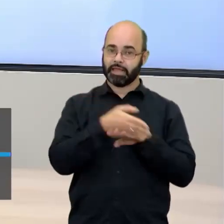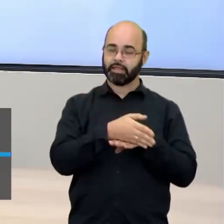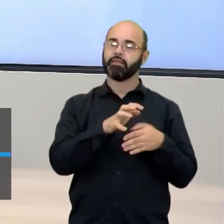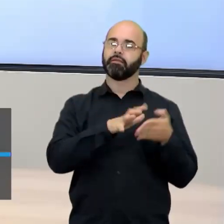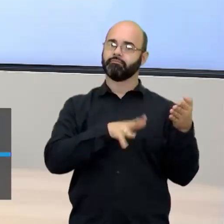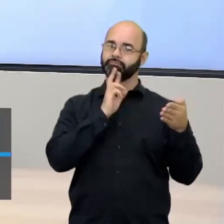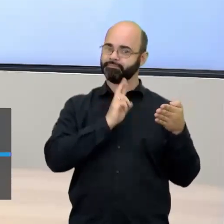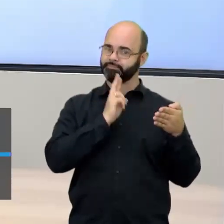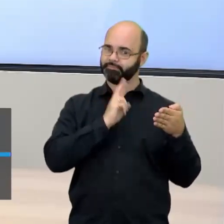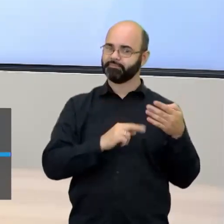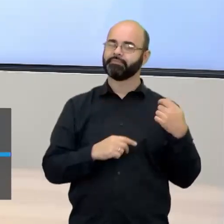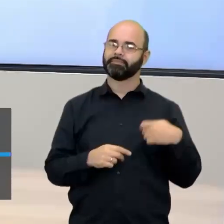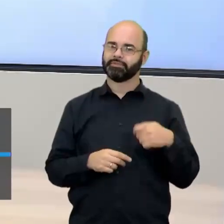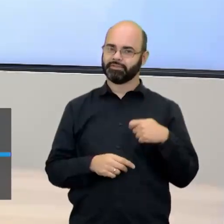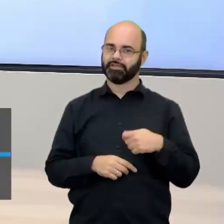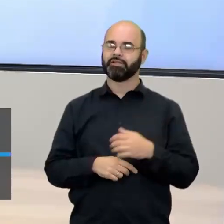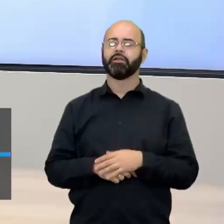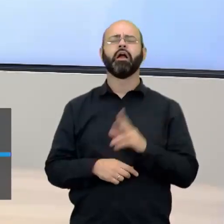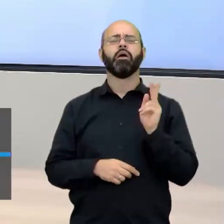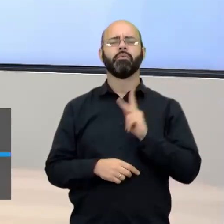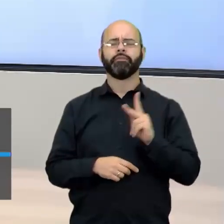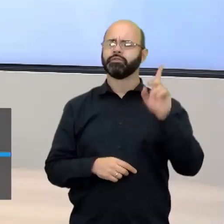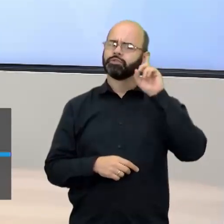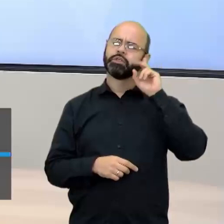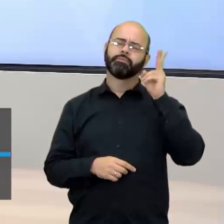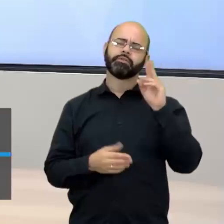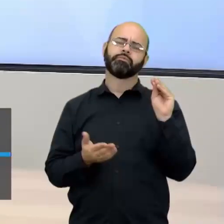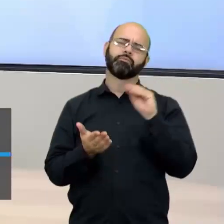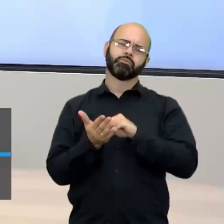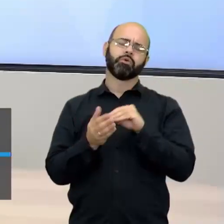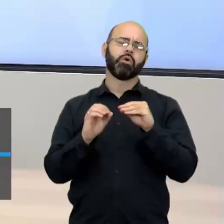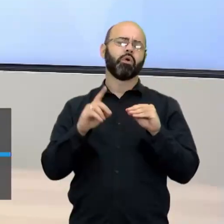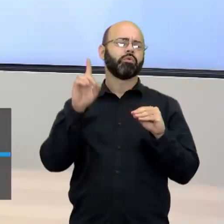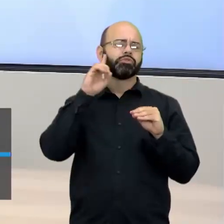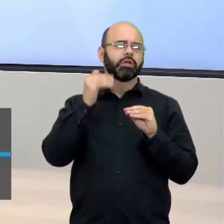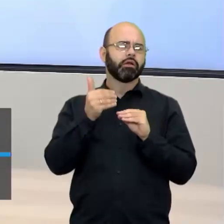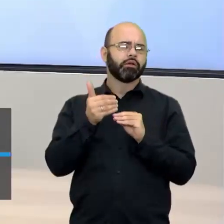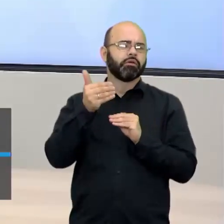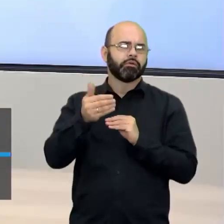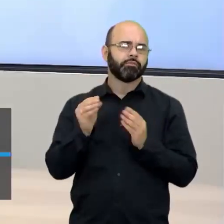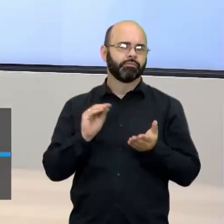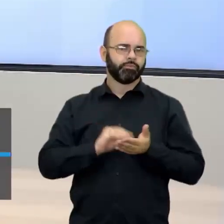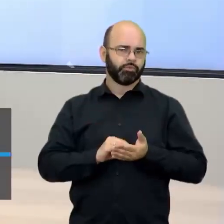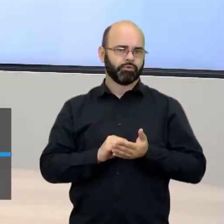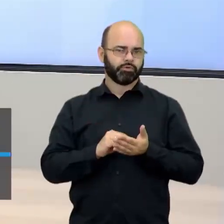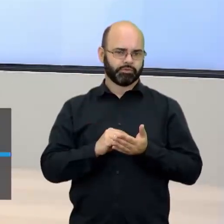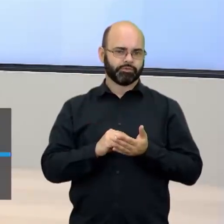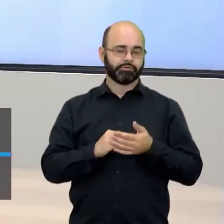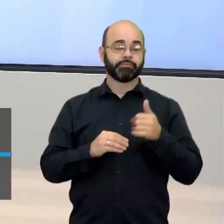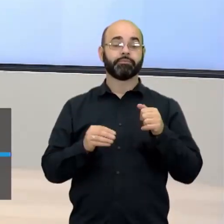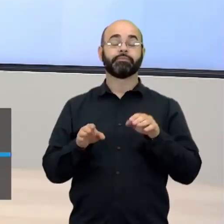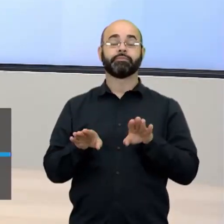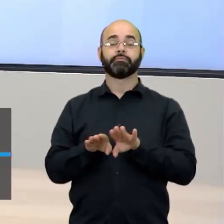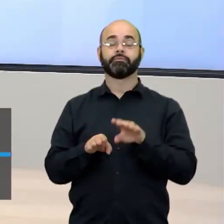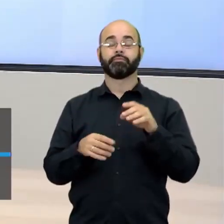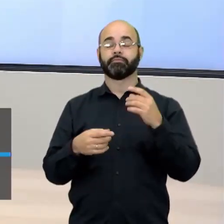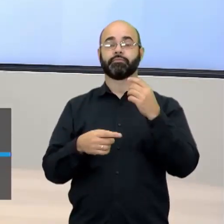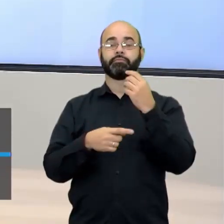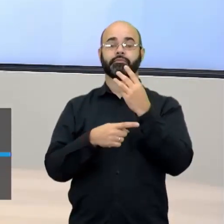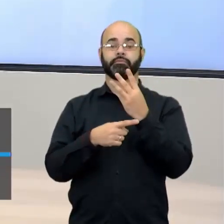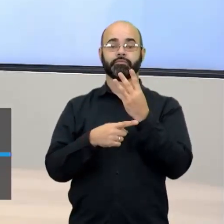O professor do dia vai colocar essa tarefa no mesmo dia ou até no dia seguinte, beleza? O pessoal aqui está dizendo, ó, 3